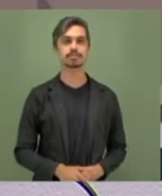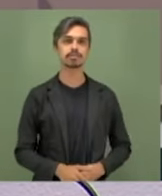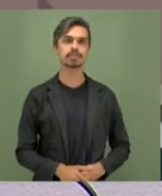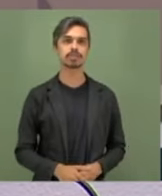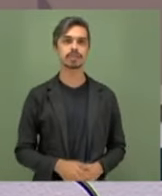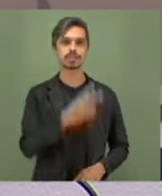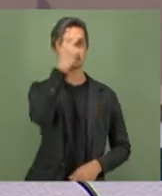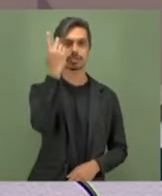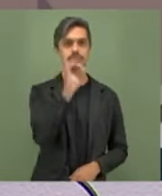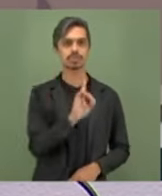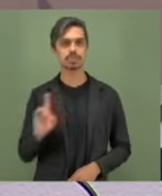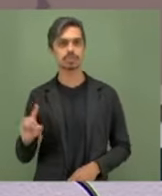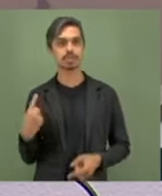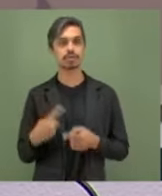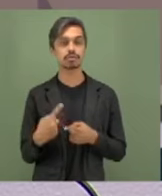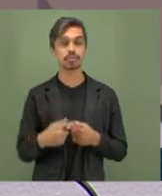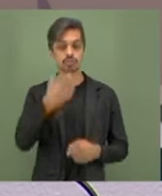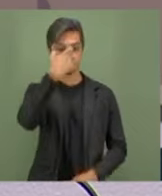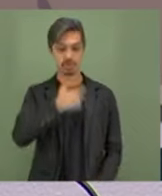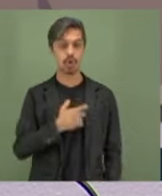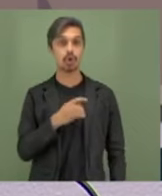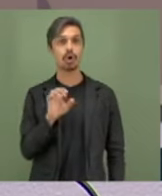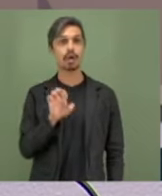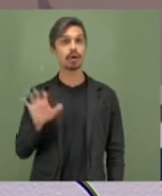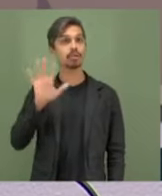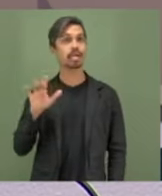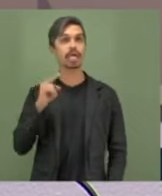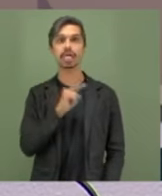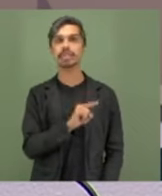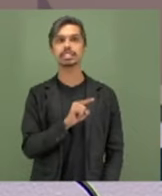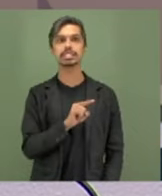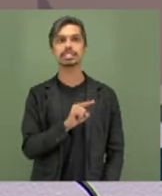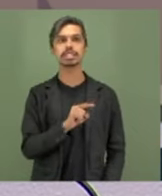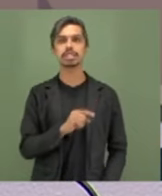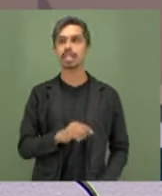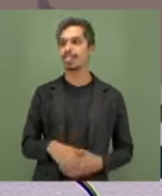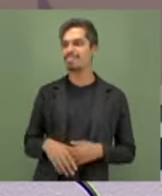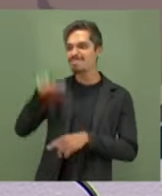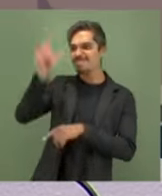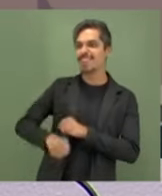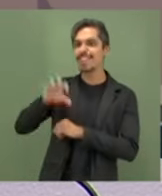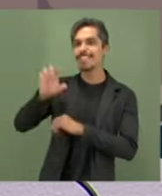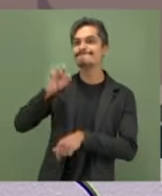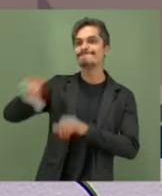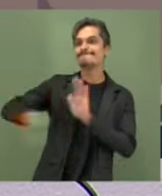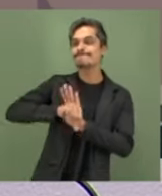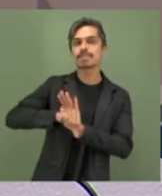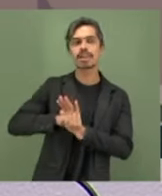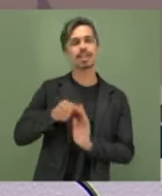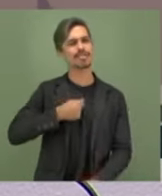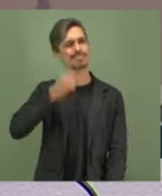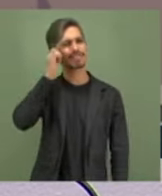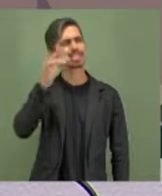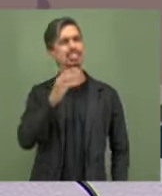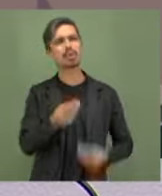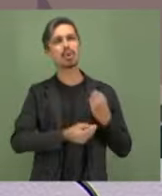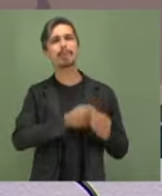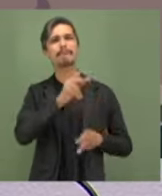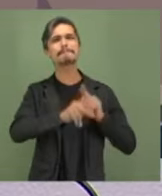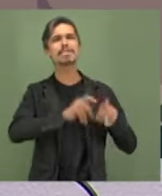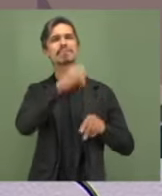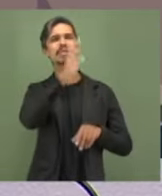de direita. Porque se eu que sou europeu, eles nem hesitaram em tratar-me como criminoso, eu imagino. Agora eu entendo o que é